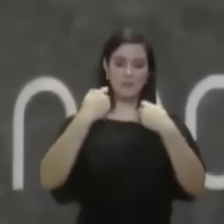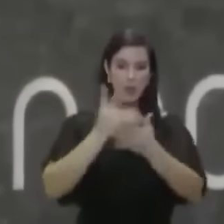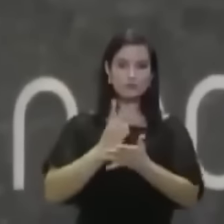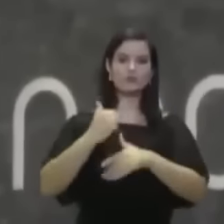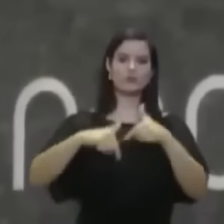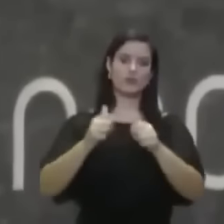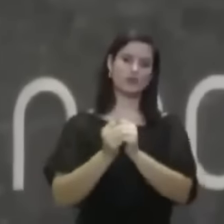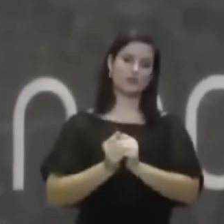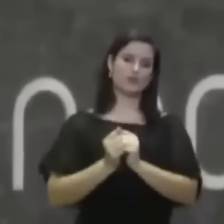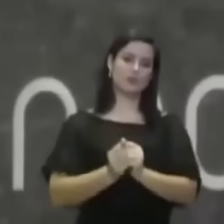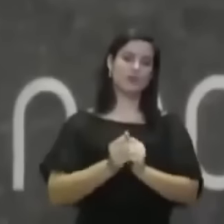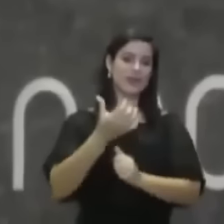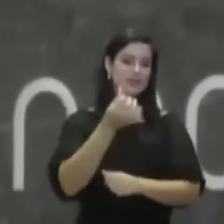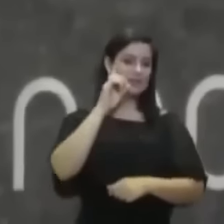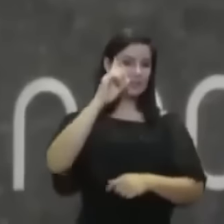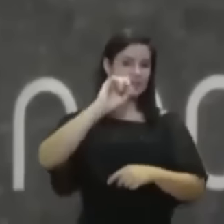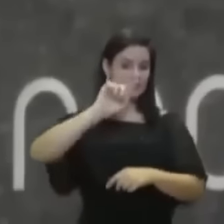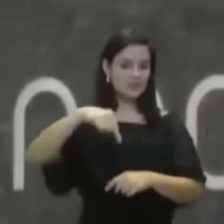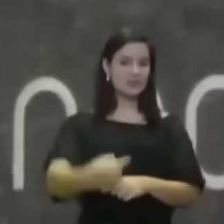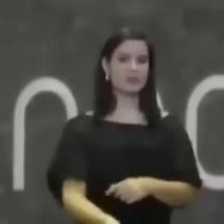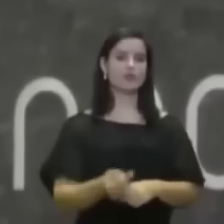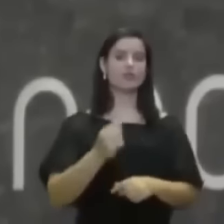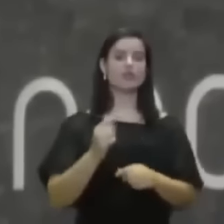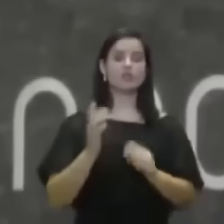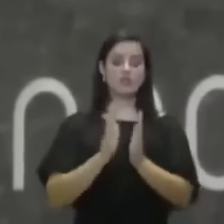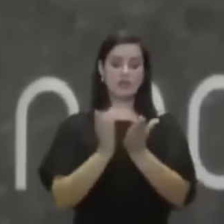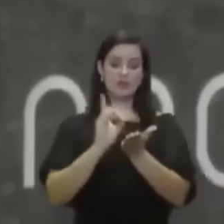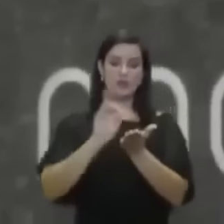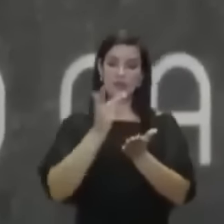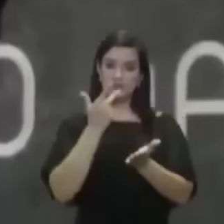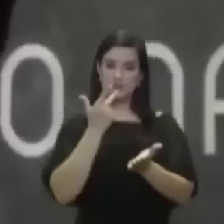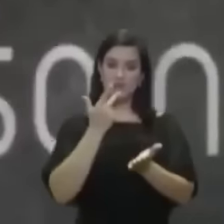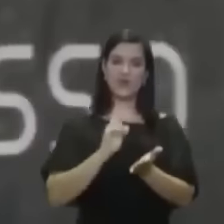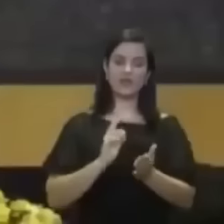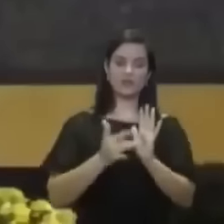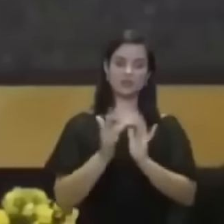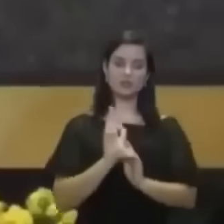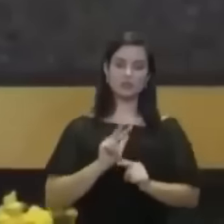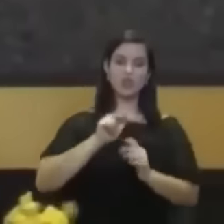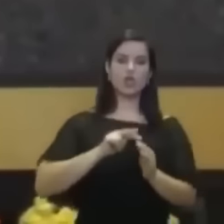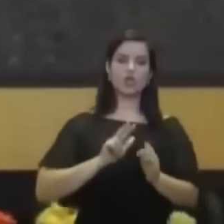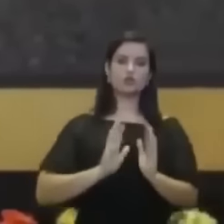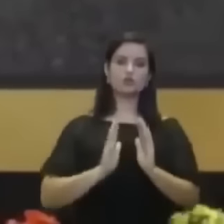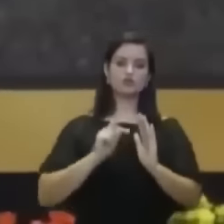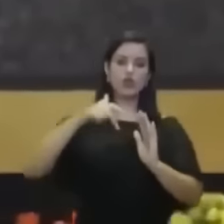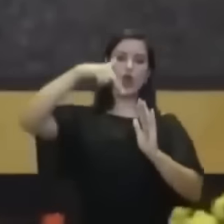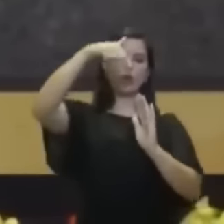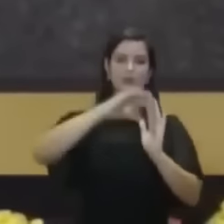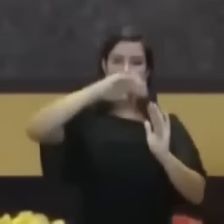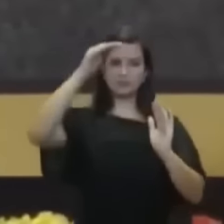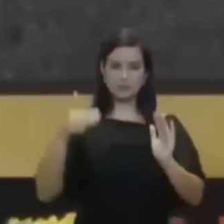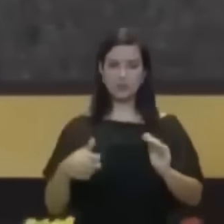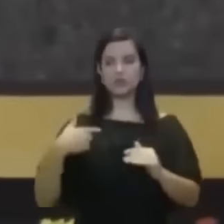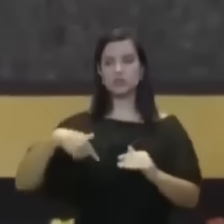Seis dias depois, diz a Bíblia, que Jesus sobe um alto monte para orar, e leva consigo Pedro, Tiago e João. Diz a